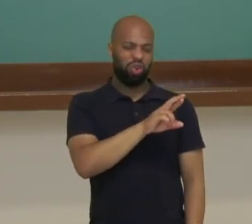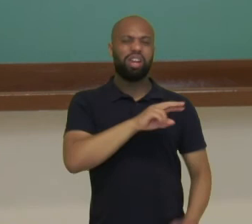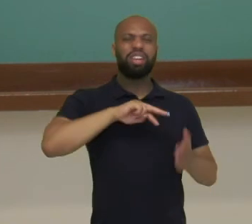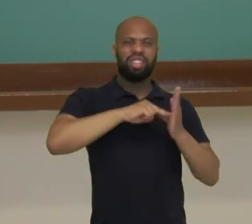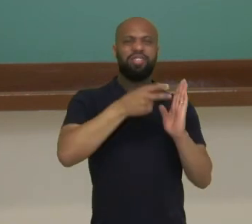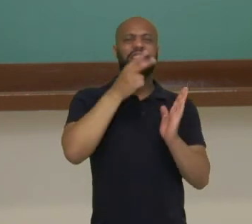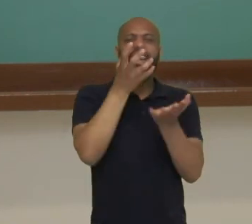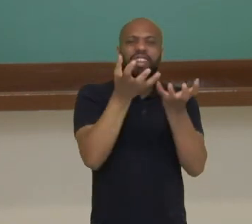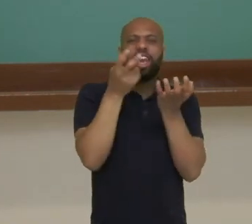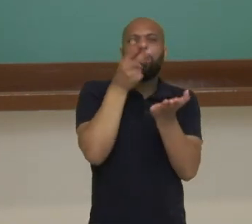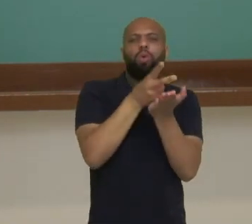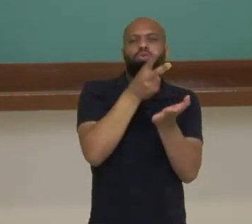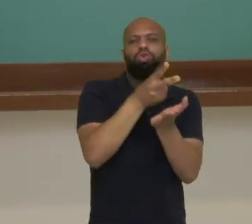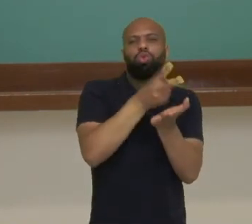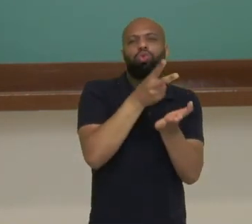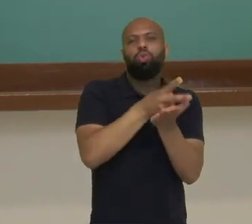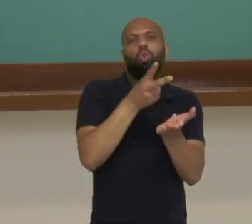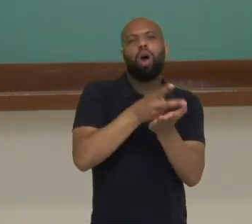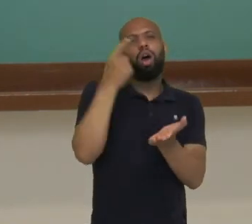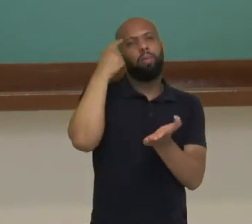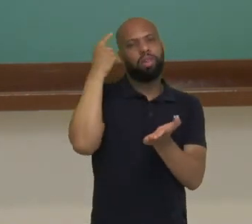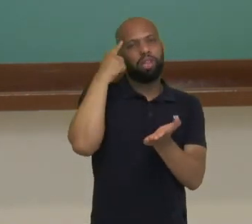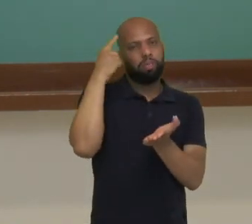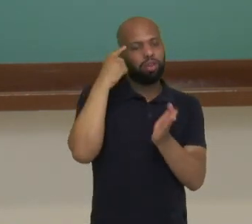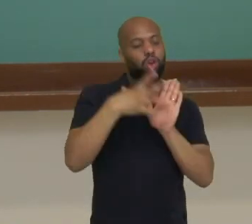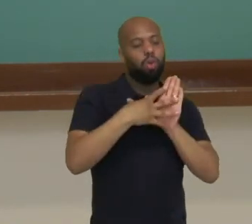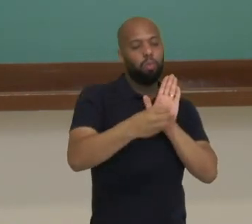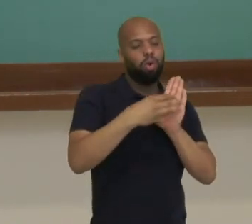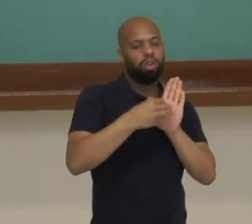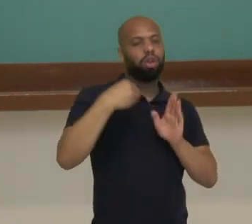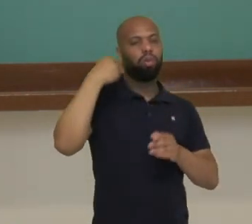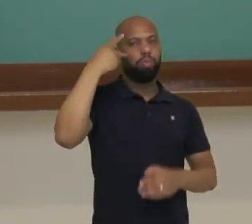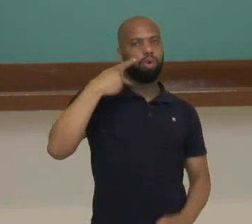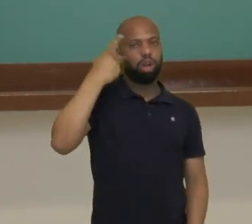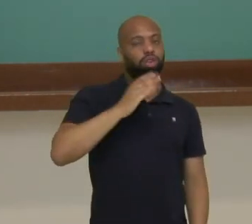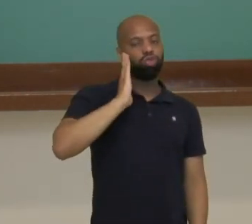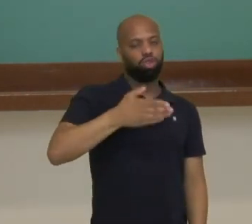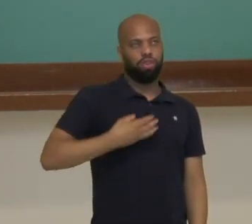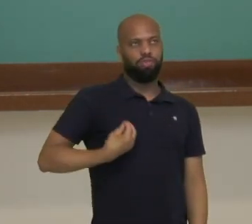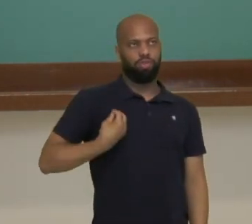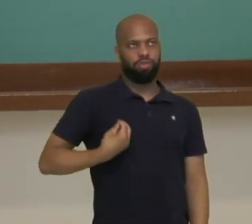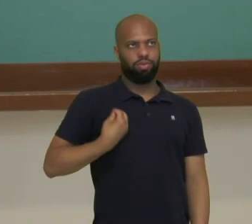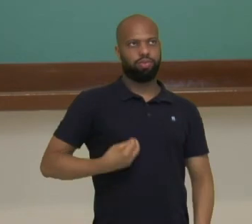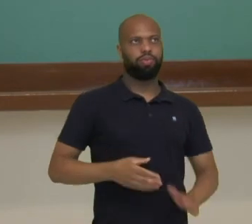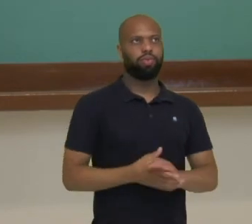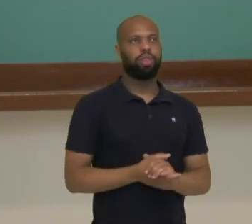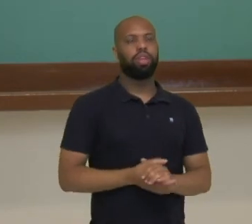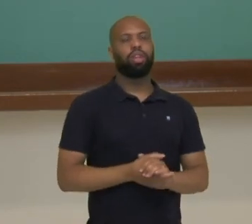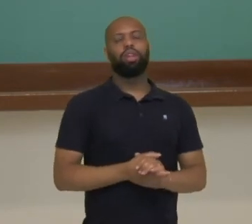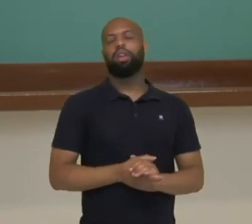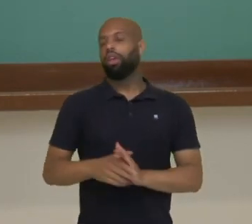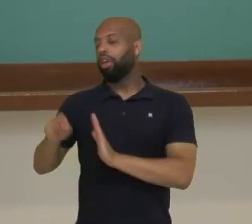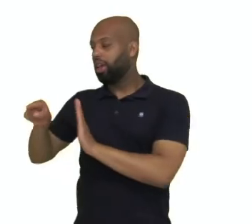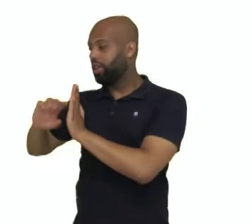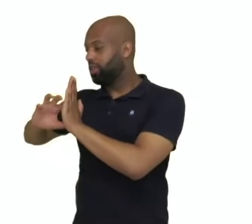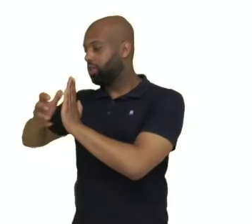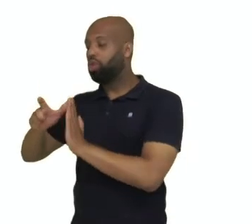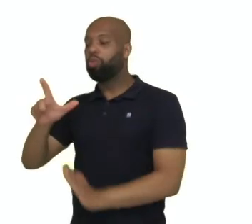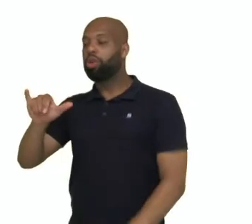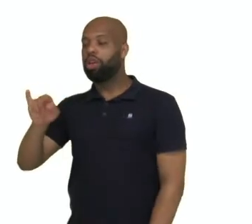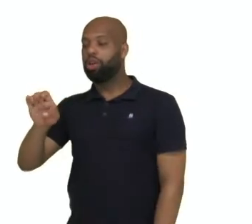ideias, né? Aquele modelo político que já existia. Bom, nós vamos ver que os liberais,